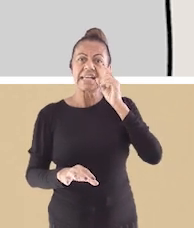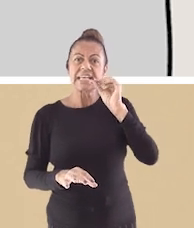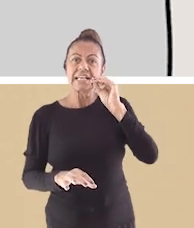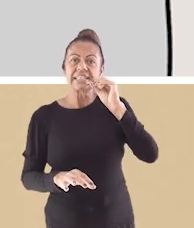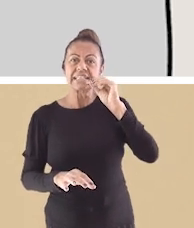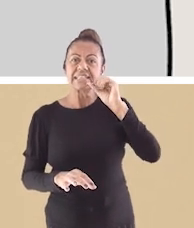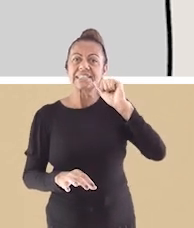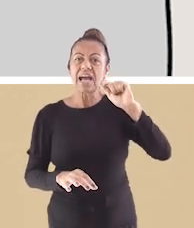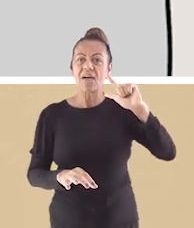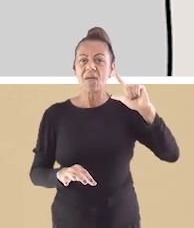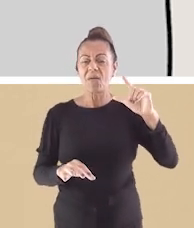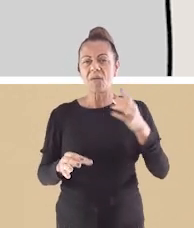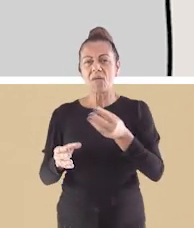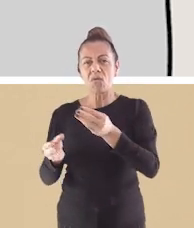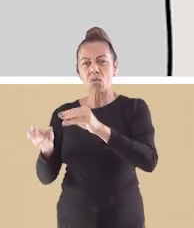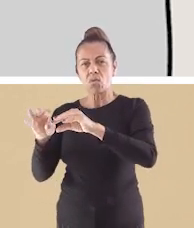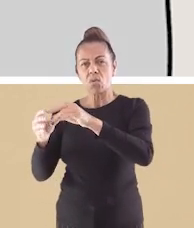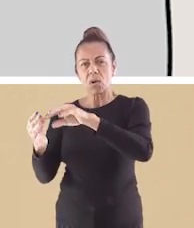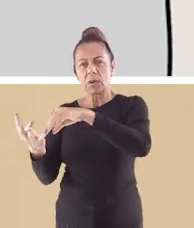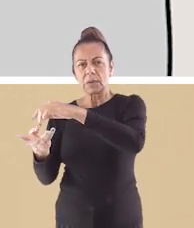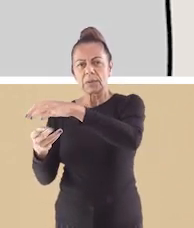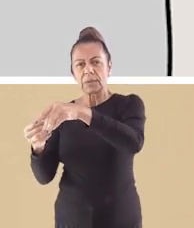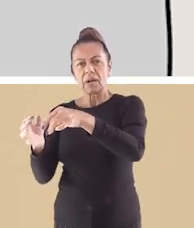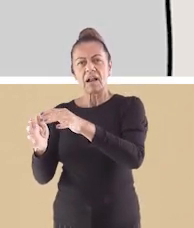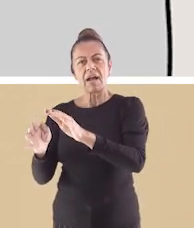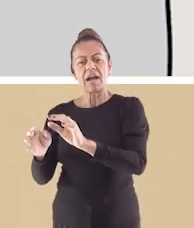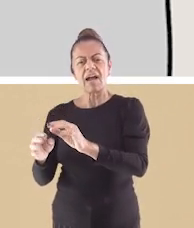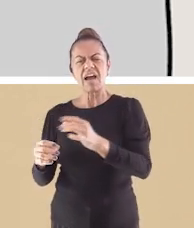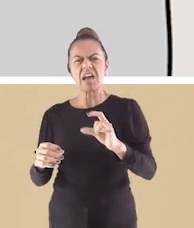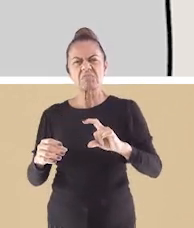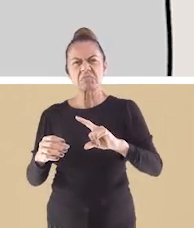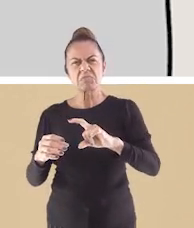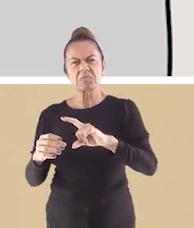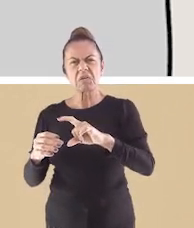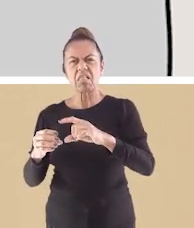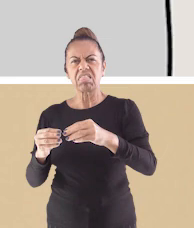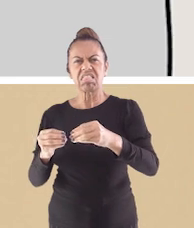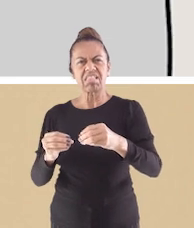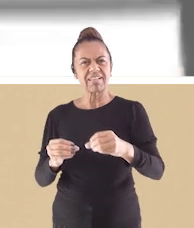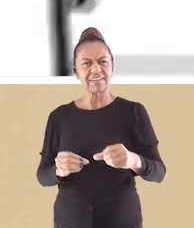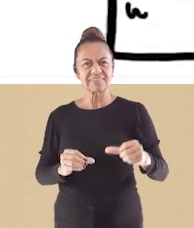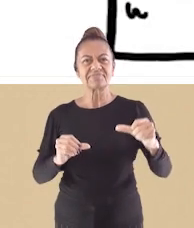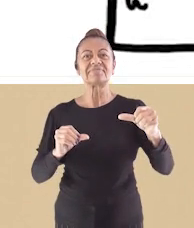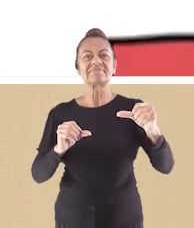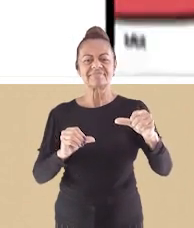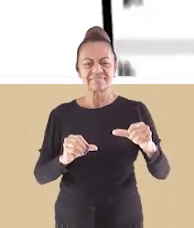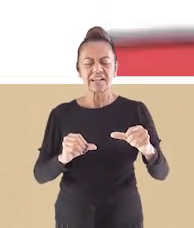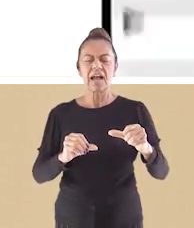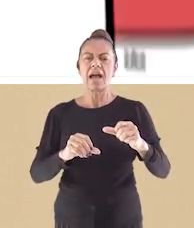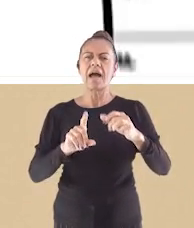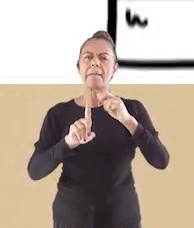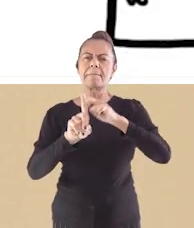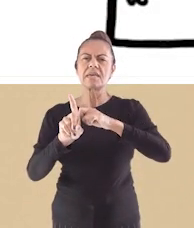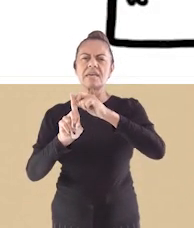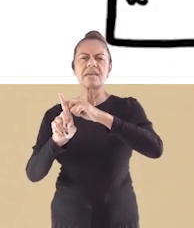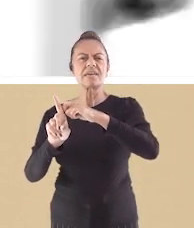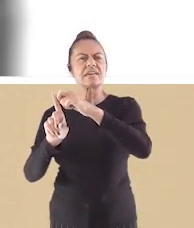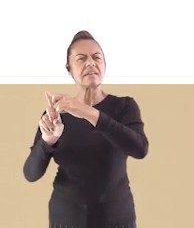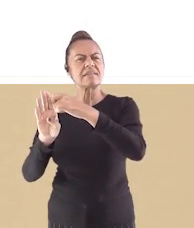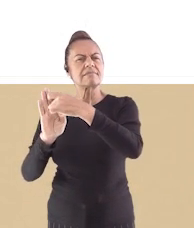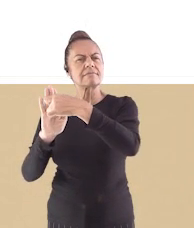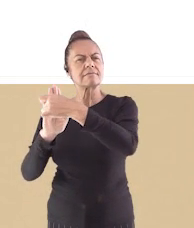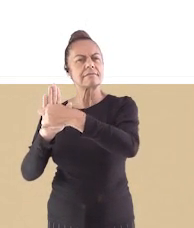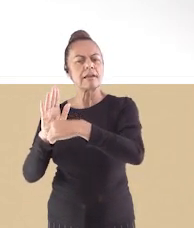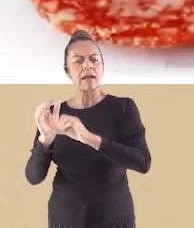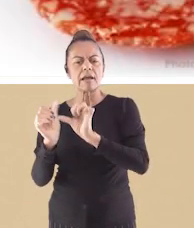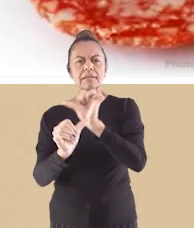possível ajudar os micróbios inofensivos e tolerantes ao sal a vencerem seus parentes perigosos, porém sensíveis ao sal. Daí é só deixar alguns meses fora da geladeira e